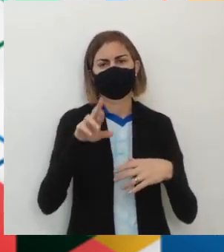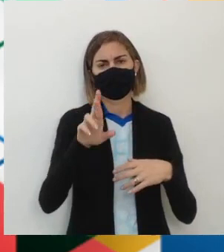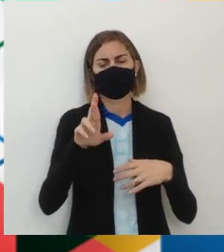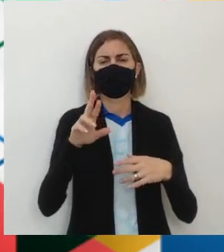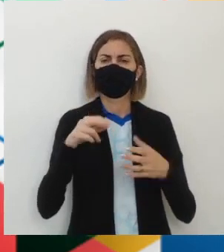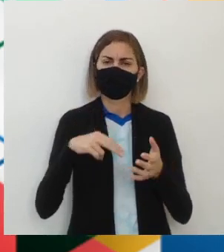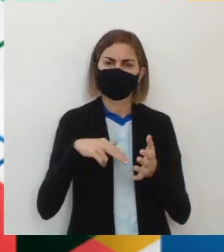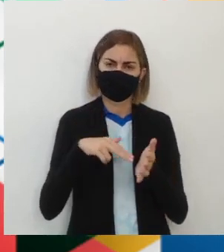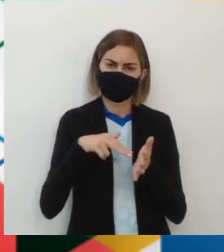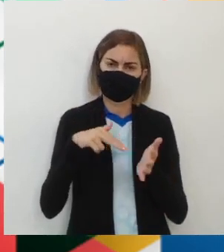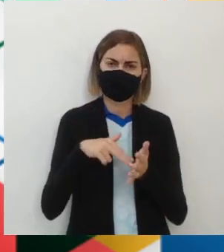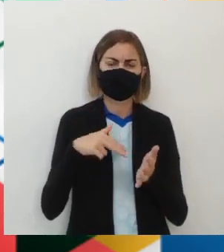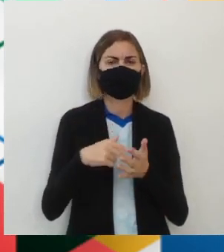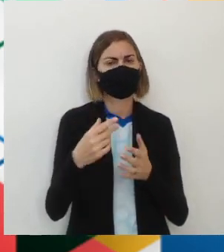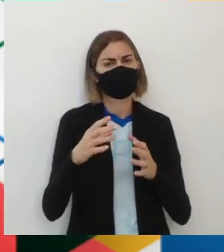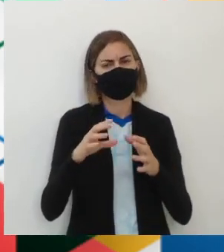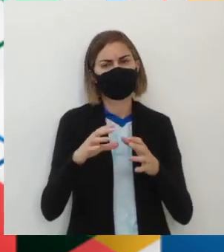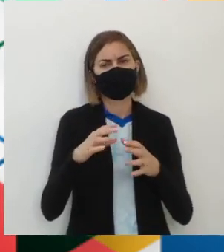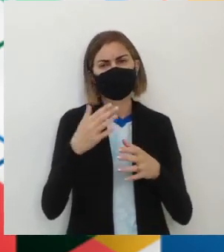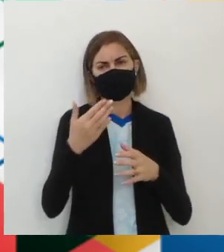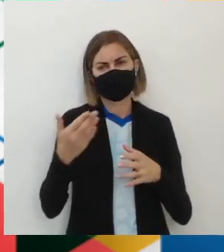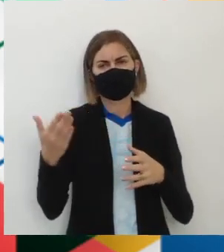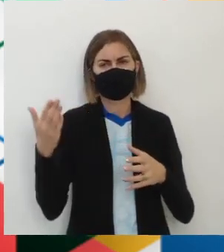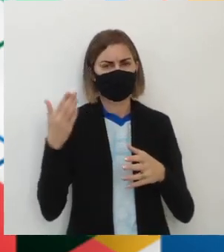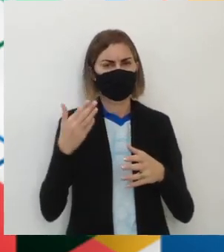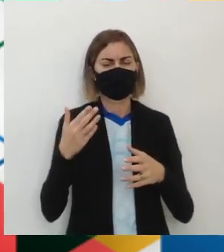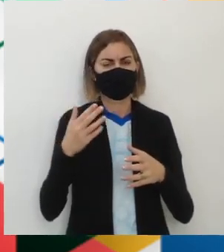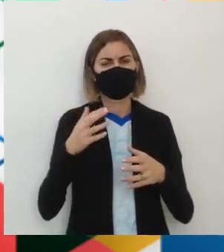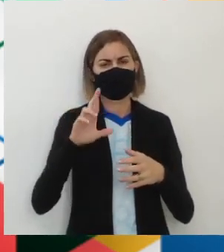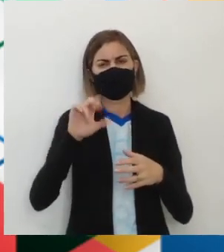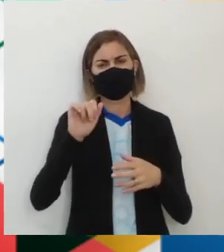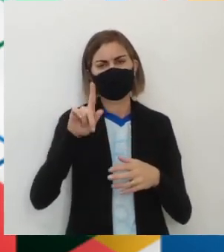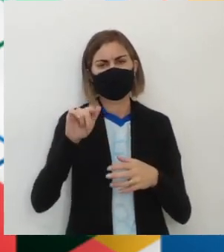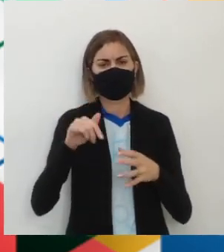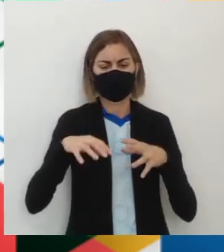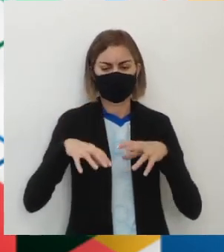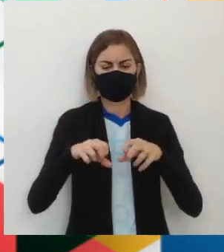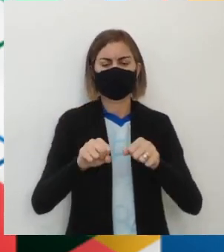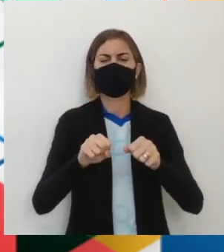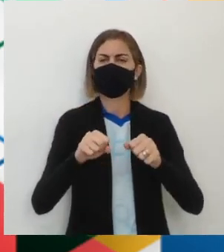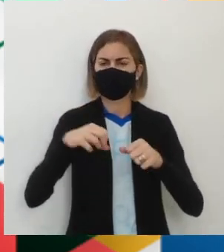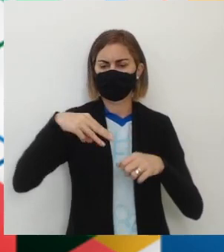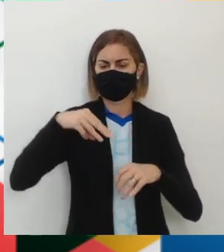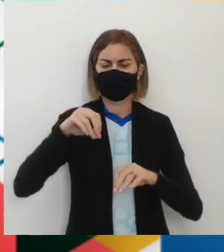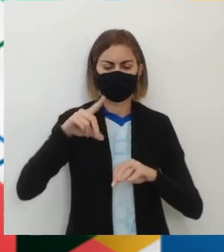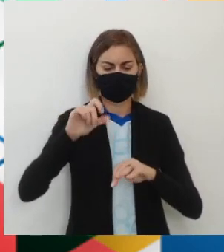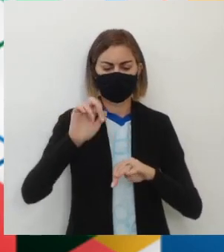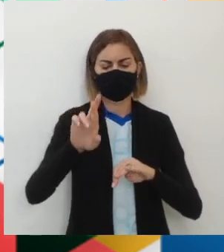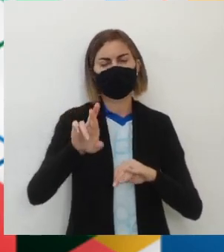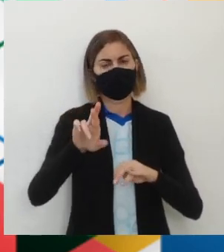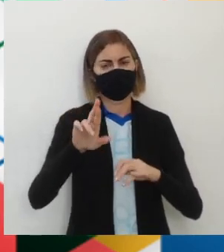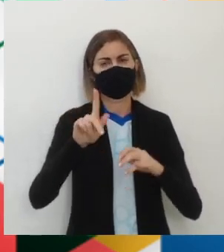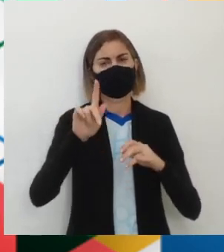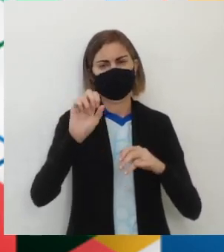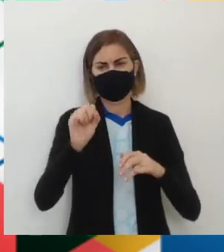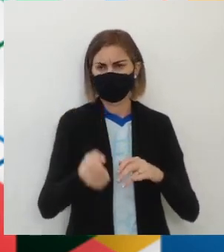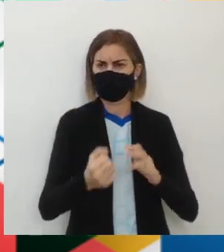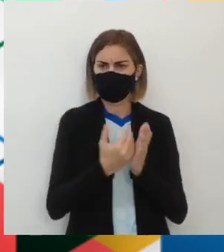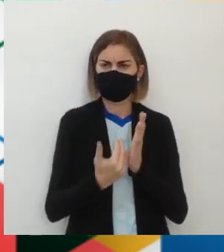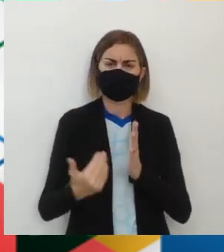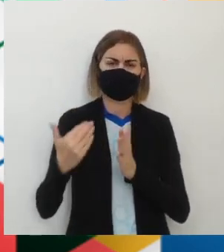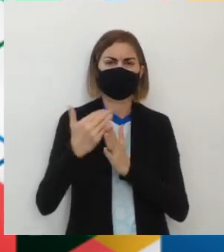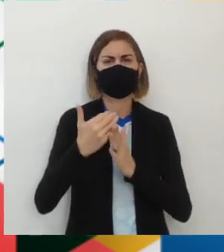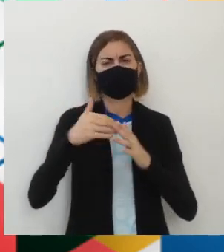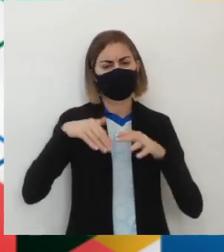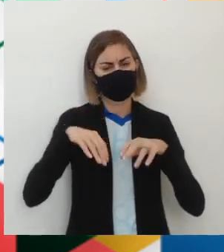ali presente. E a densidade, ela é relativa à massa molar. Então, se eu tenho um gás com maior